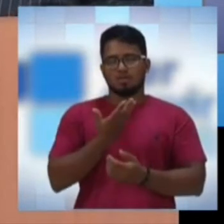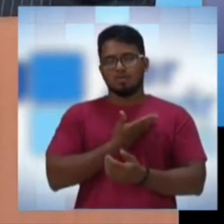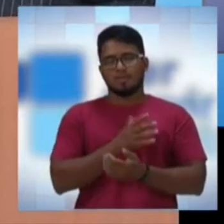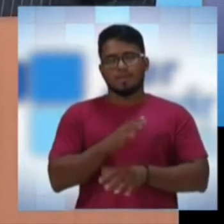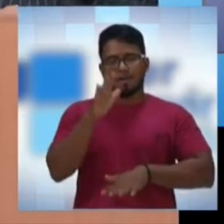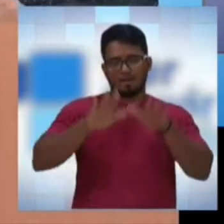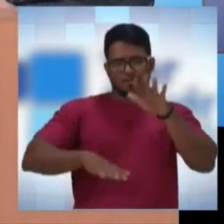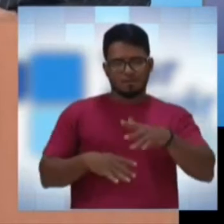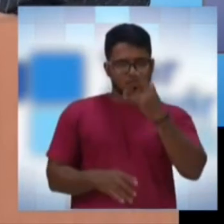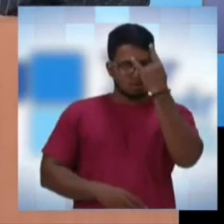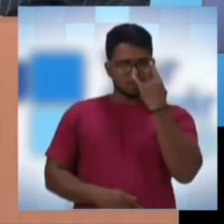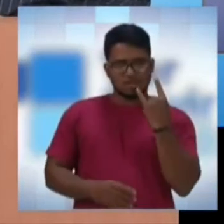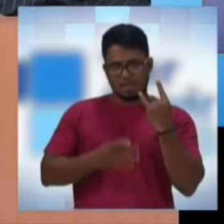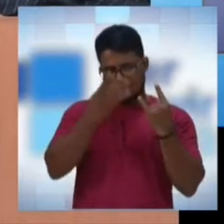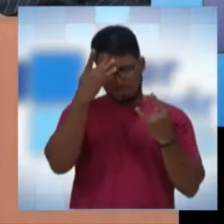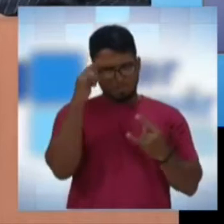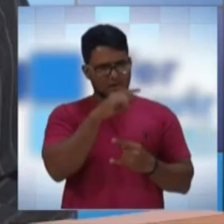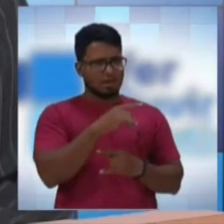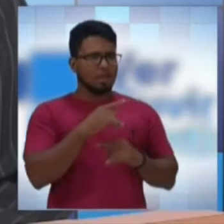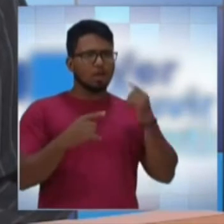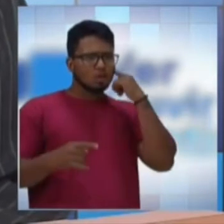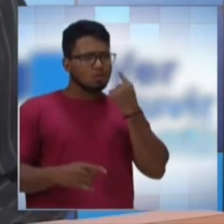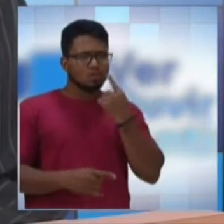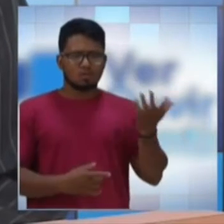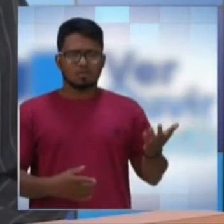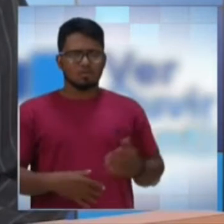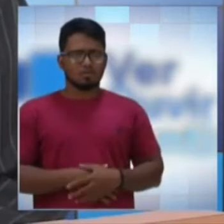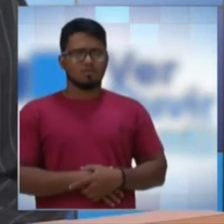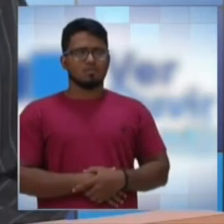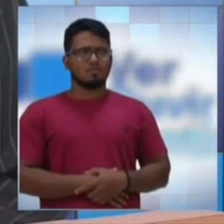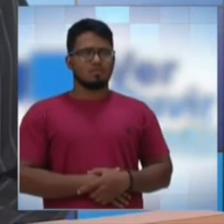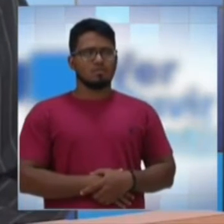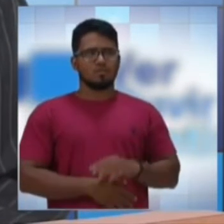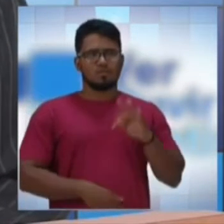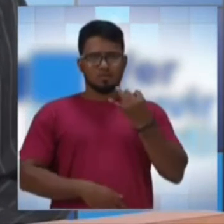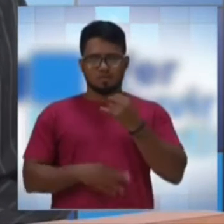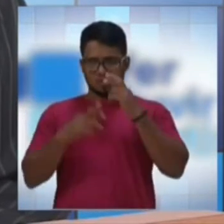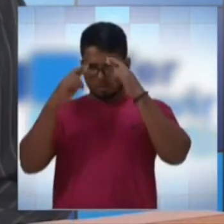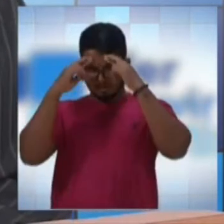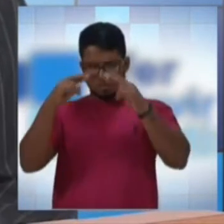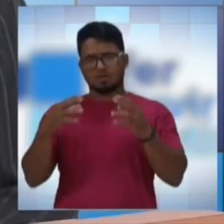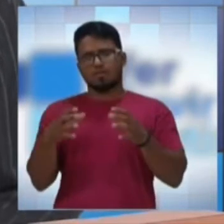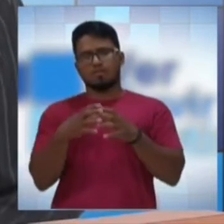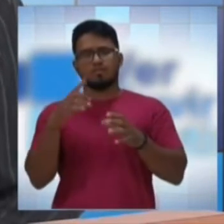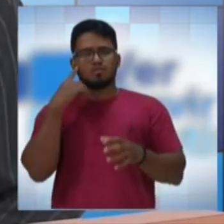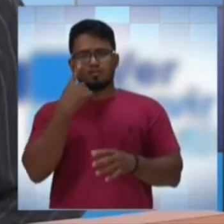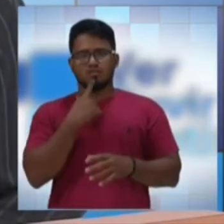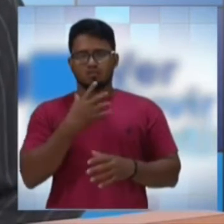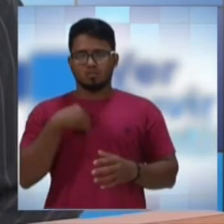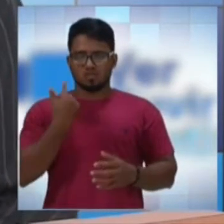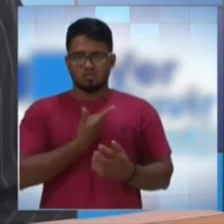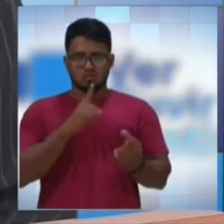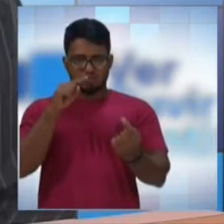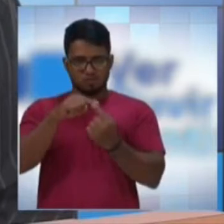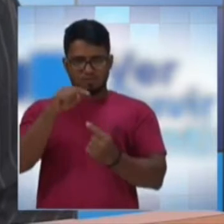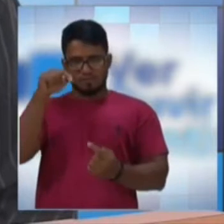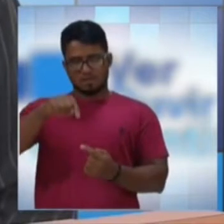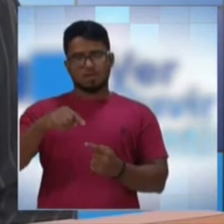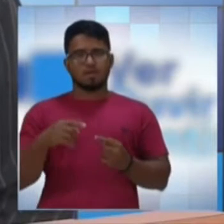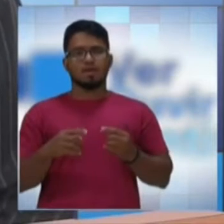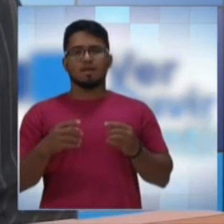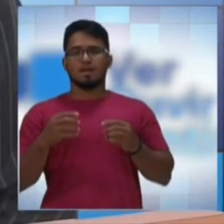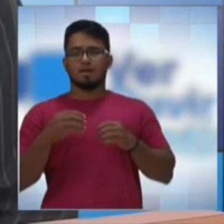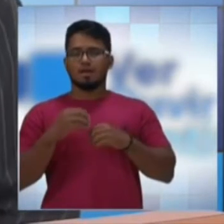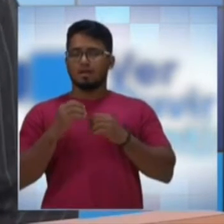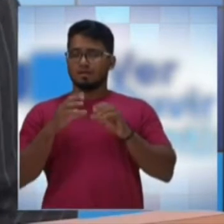meu, às vezes o cego, o povo pensa que é surdo. É. Se bem que com todo respeito aos companheiros surdos, né? E o nosso objetivo aqui